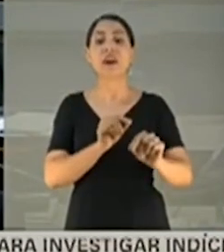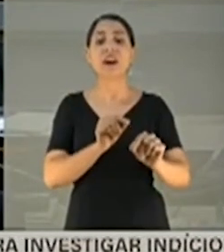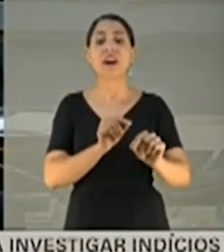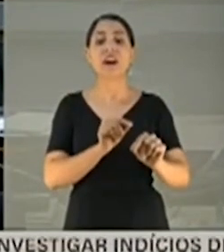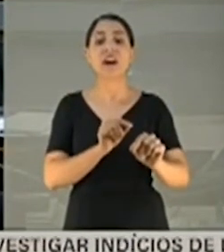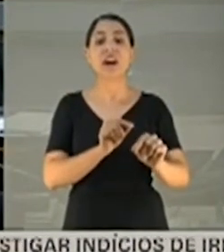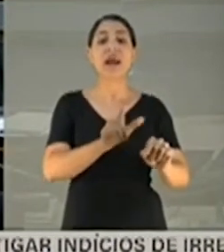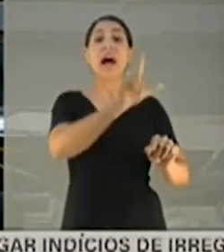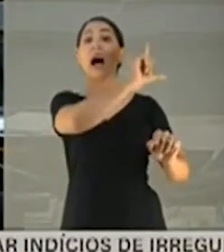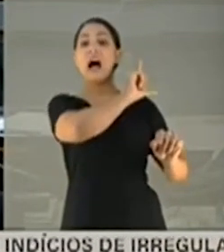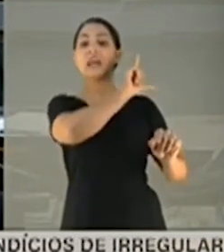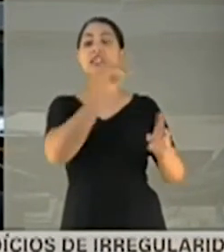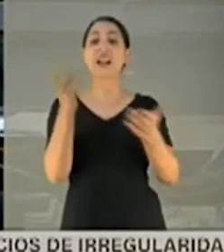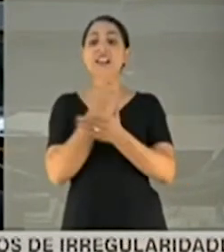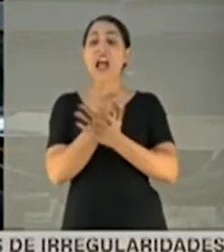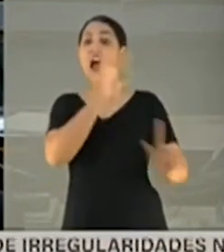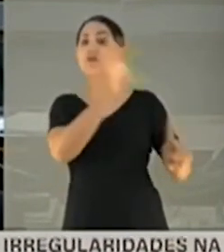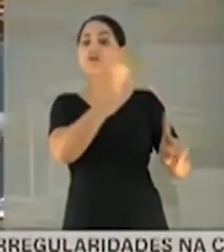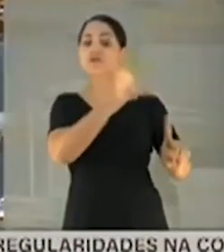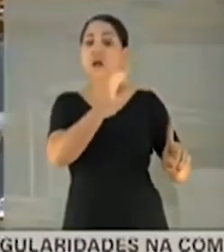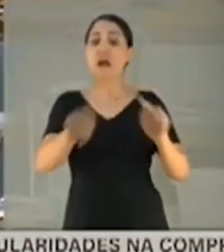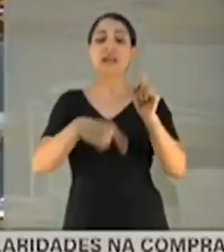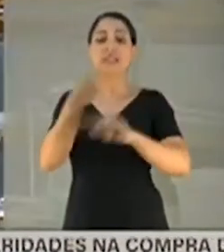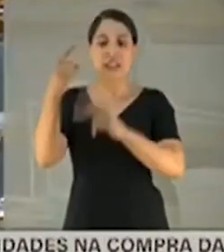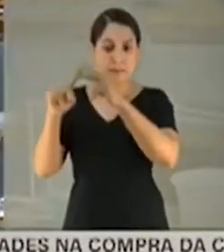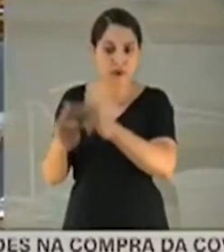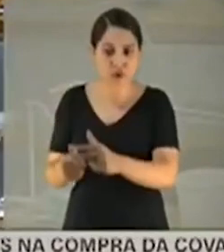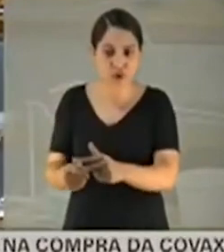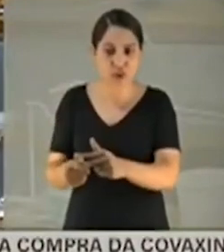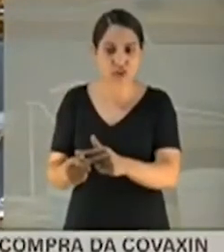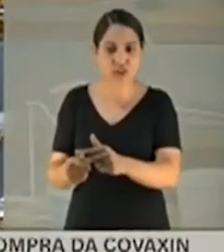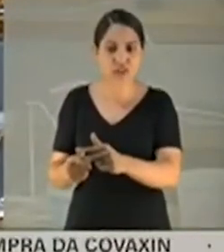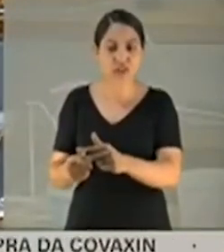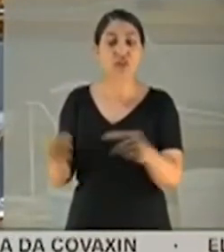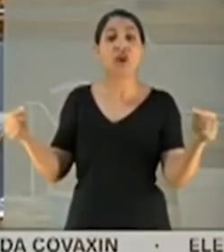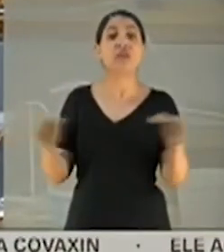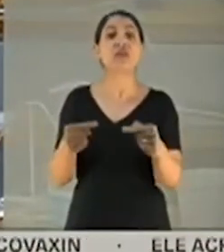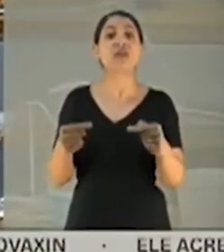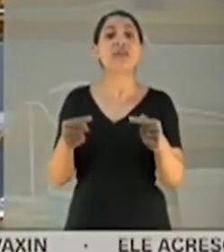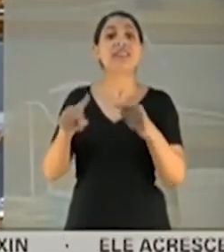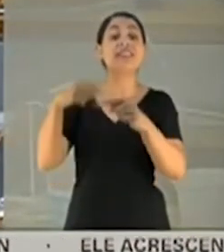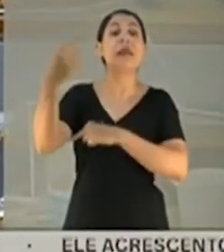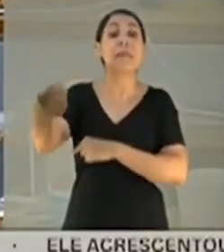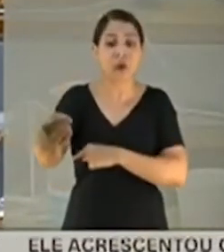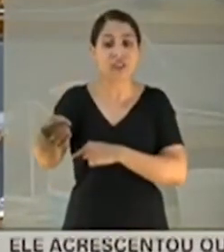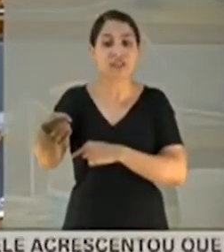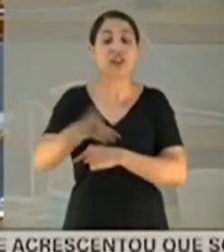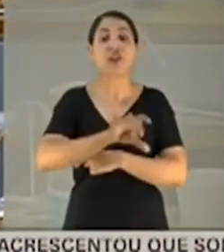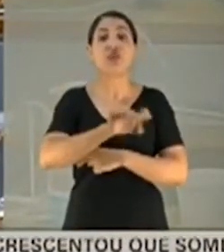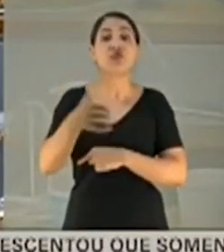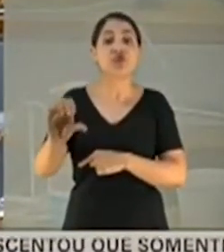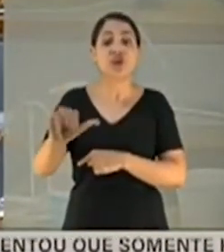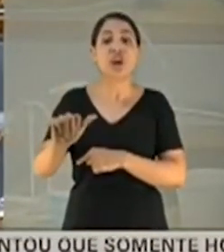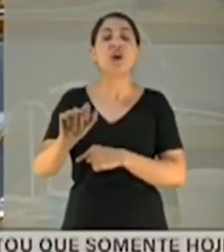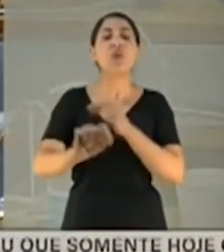Eu pergunto ao senhor Luiz Ricardo. Quando foi corrigido, não existe por uma coincidência, isso. Luiz Ricardo, com a invoice com data do dia 19, um